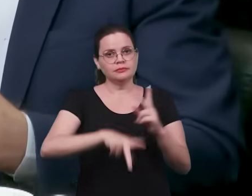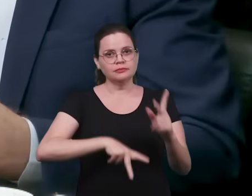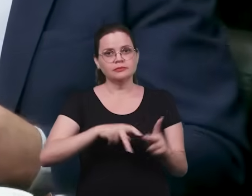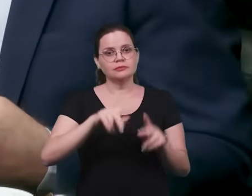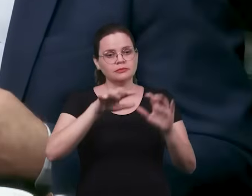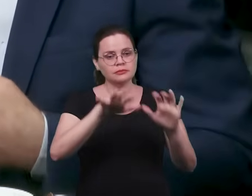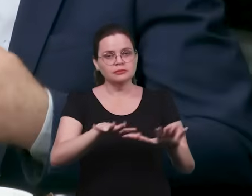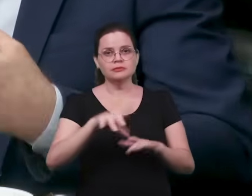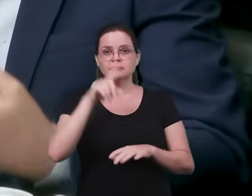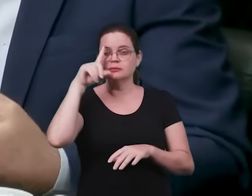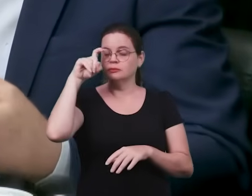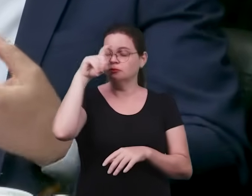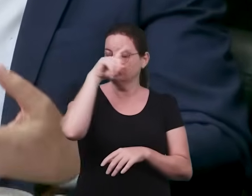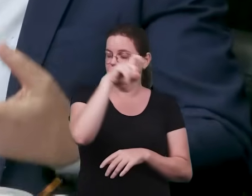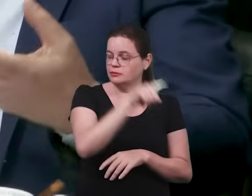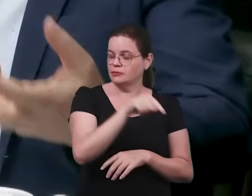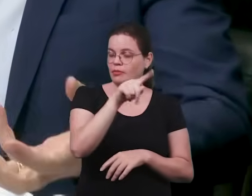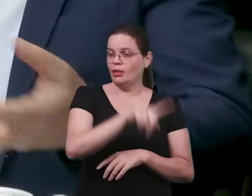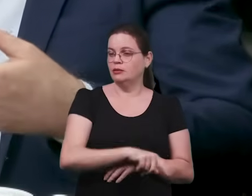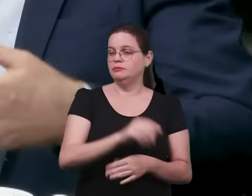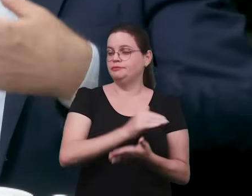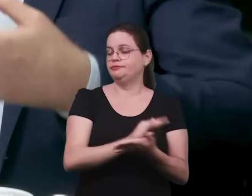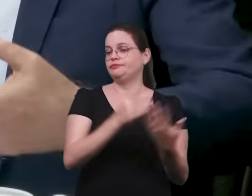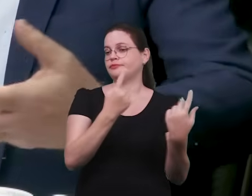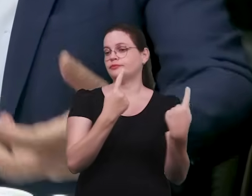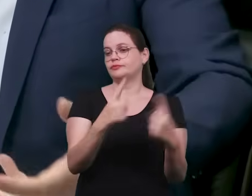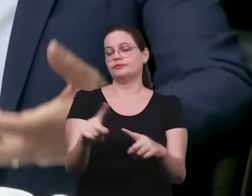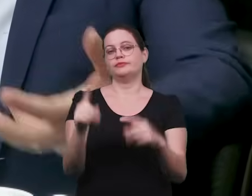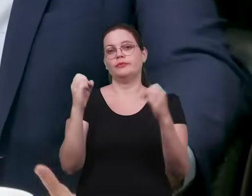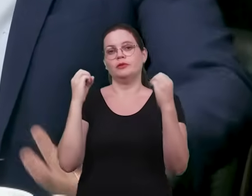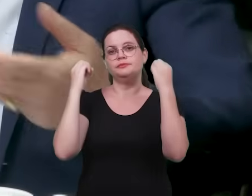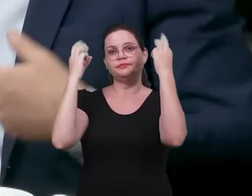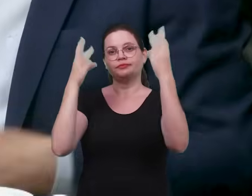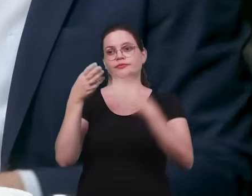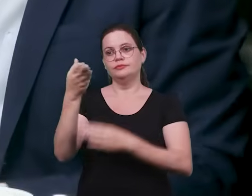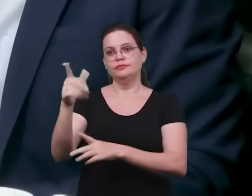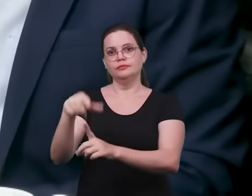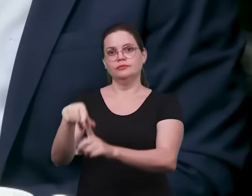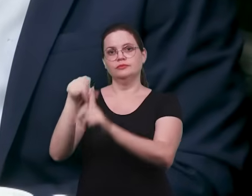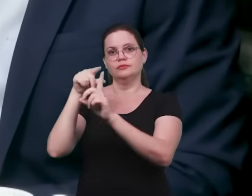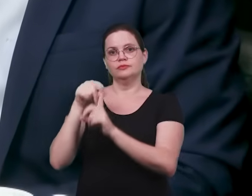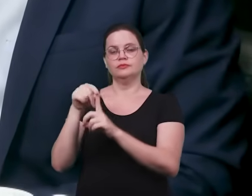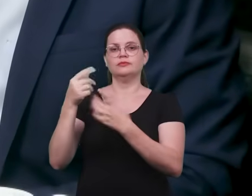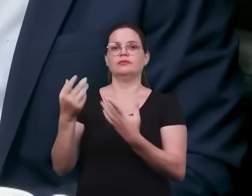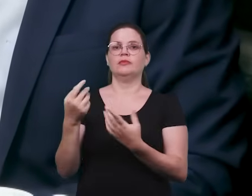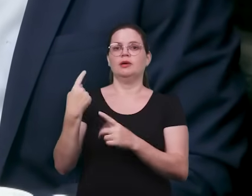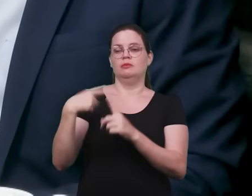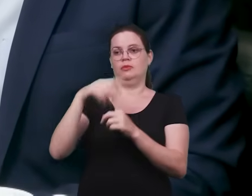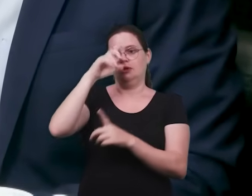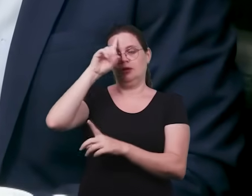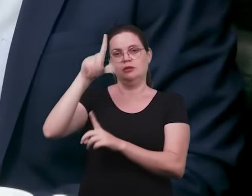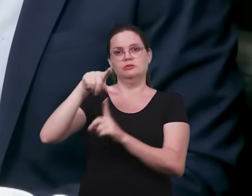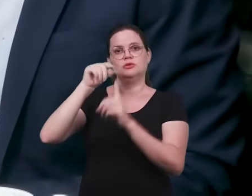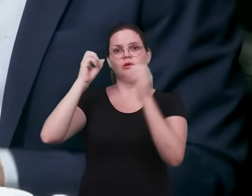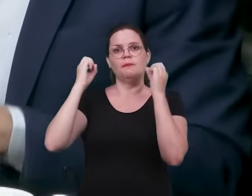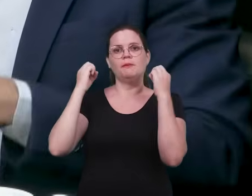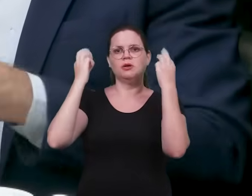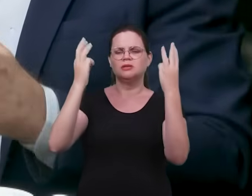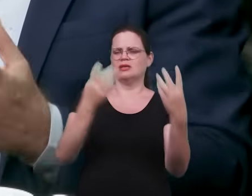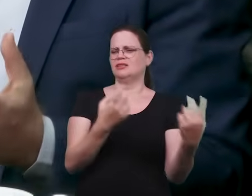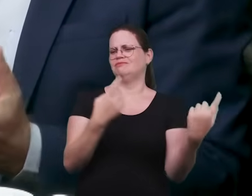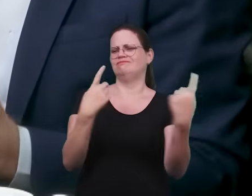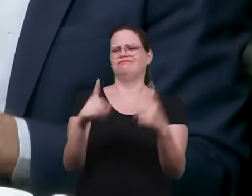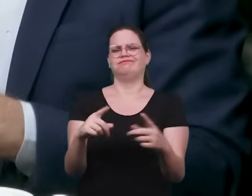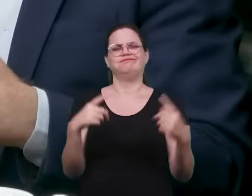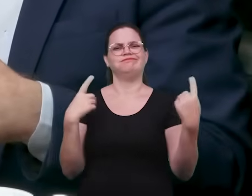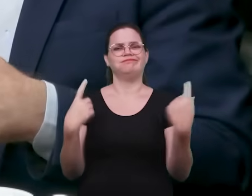de levantes contra o governo que Deus tinha instituído, né? E por isso